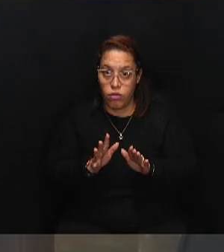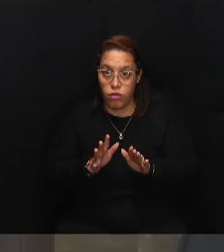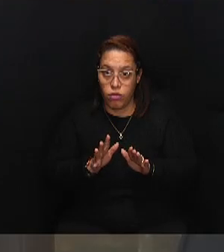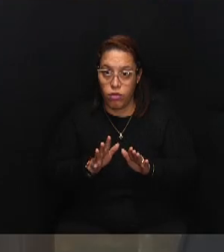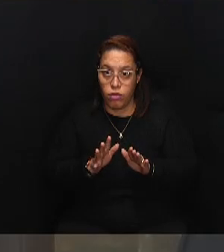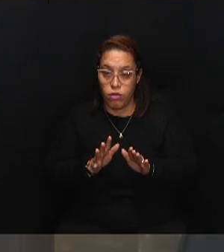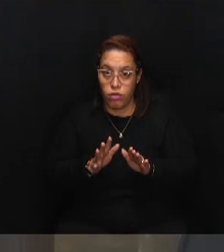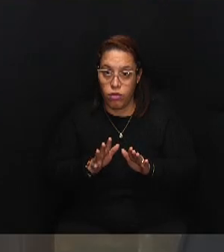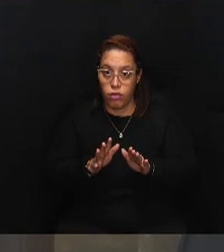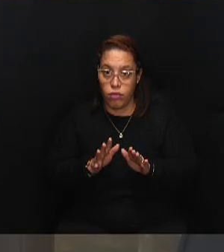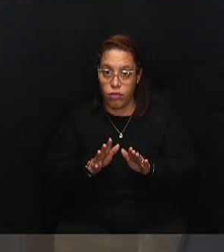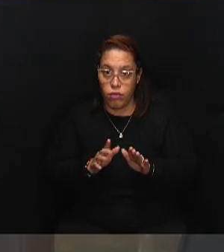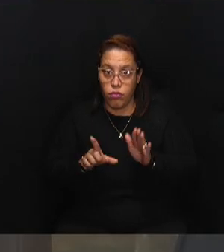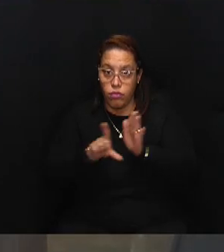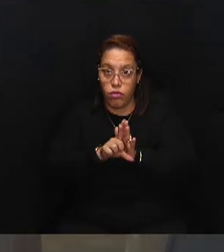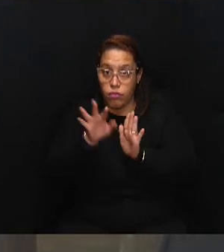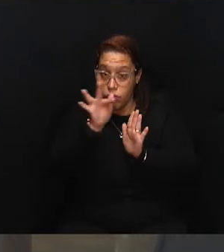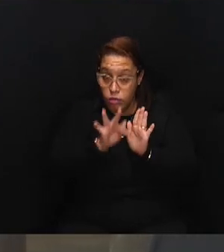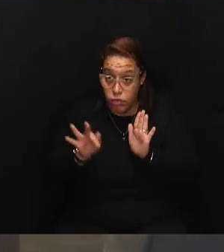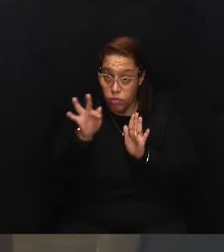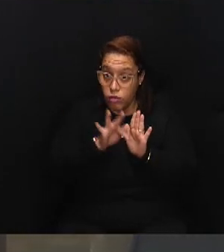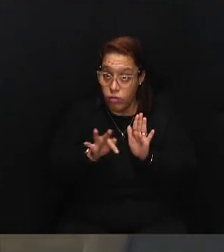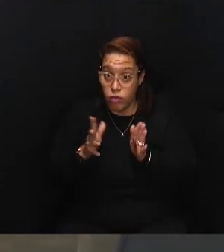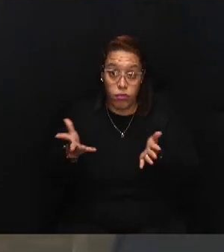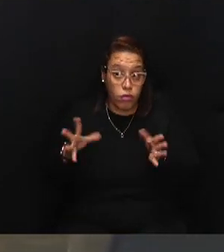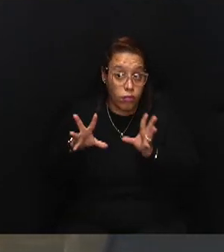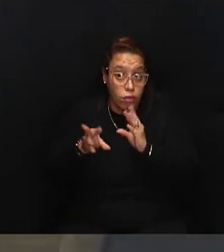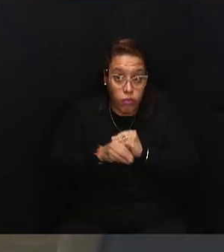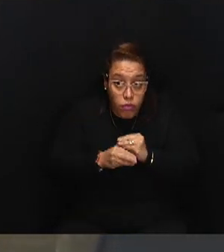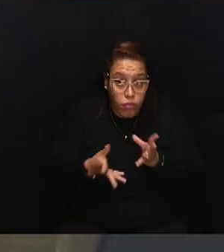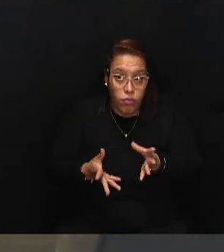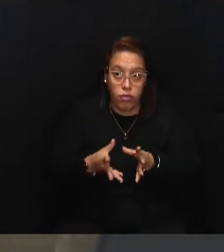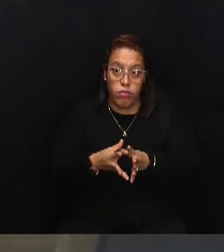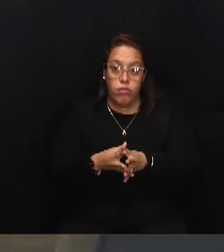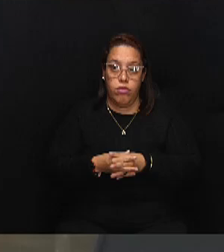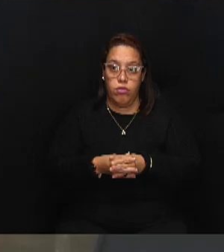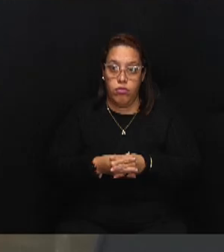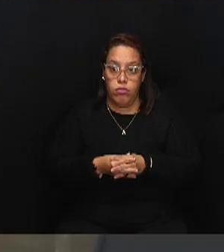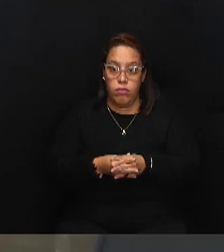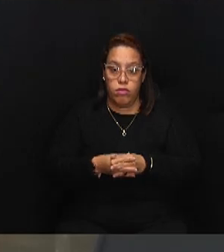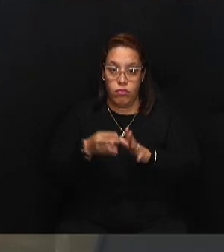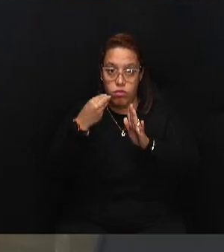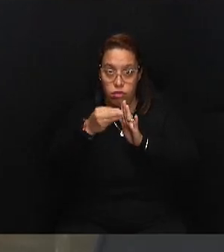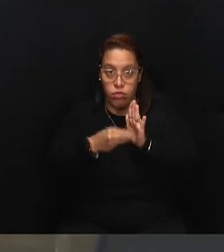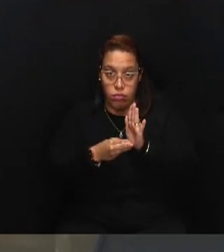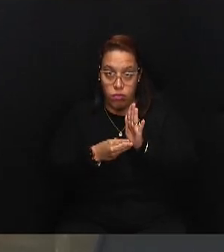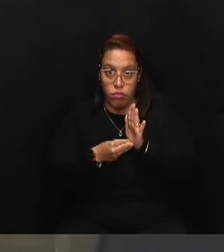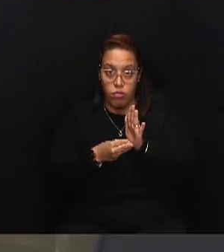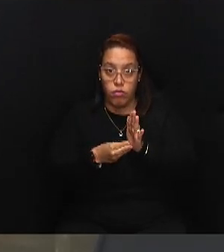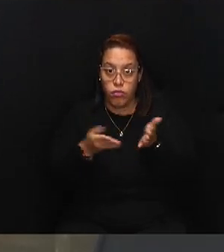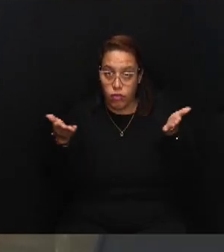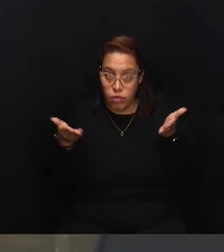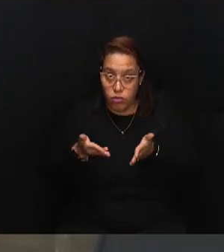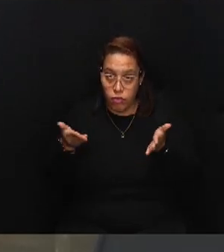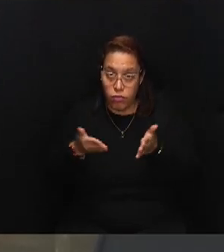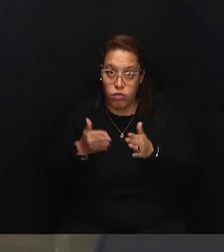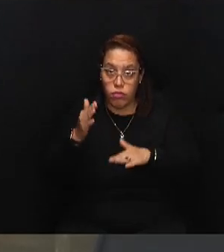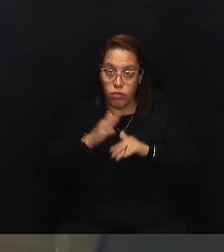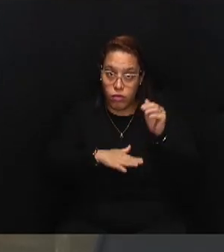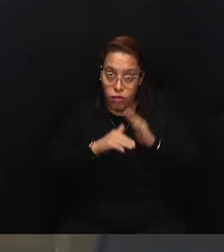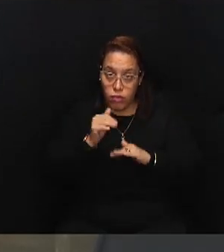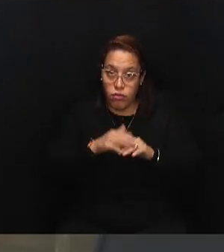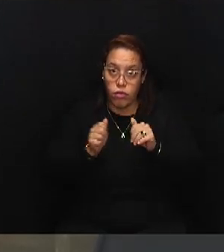computador, pega a lei federal e faz uma emenda de lei e publica, a partir de hoje, que foi tratada